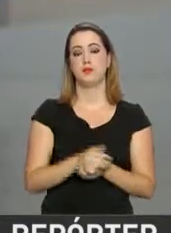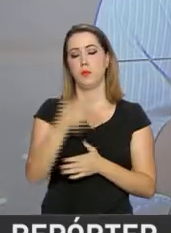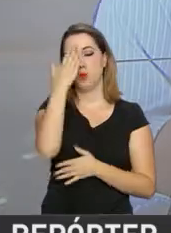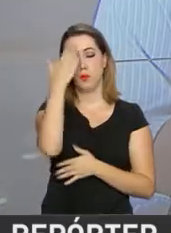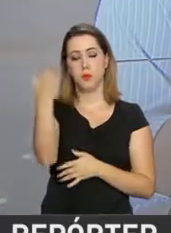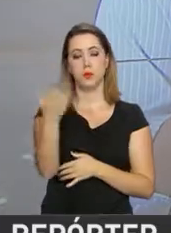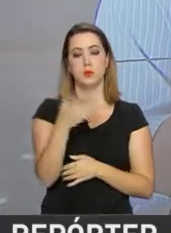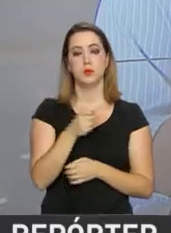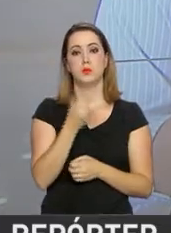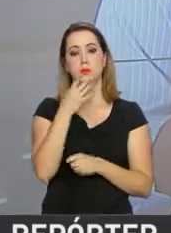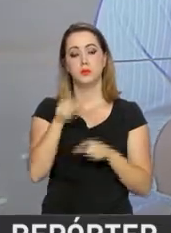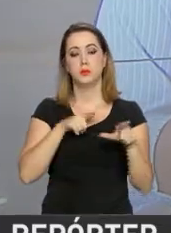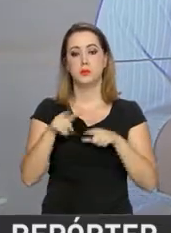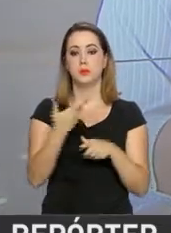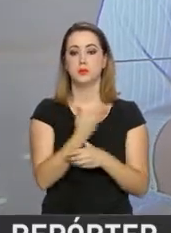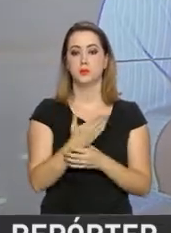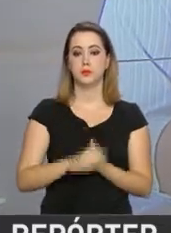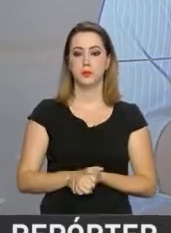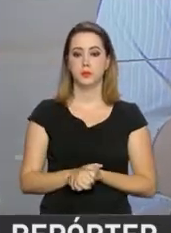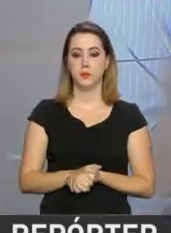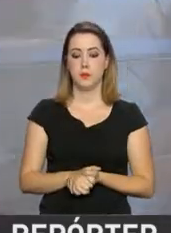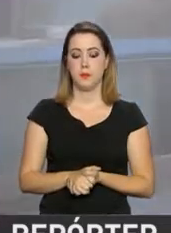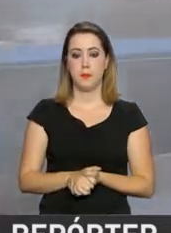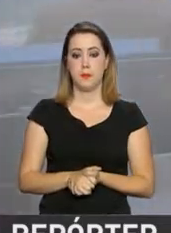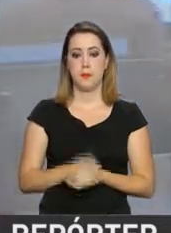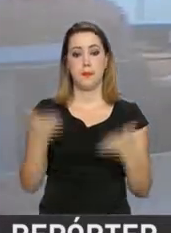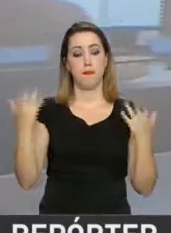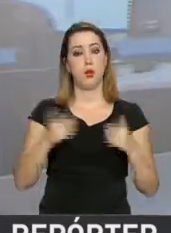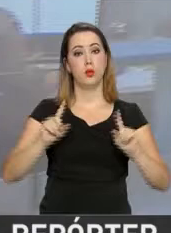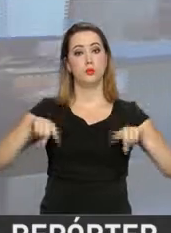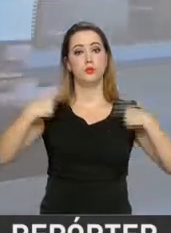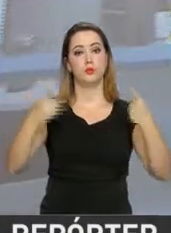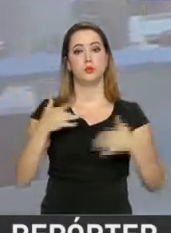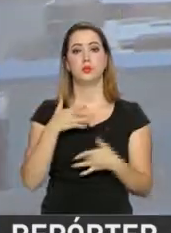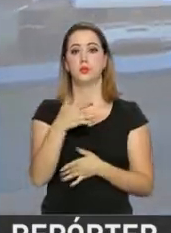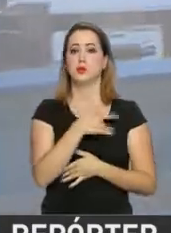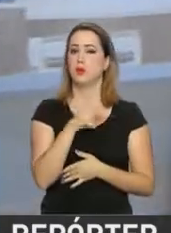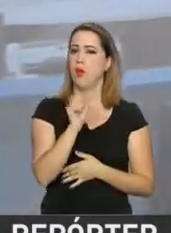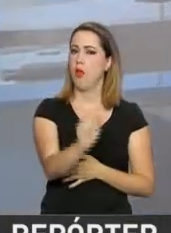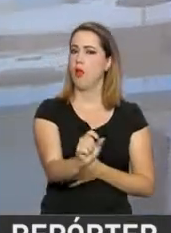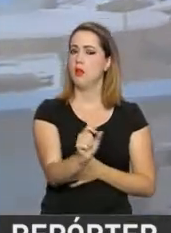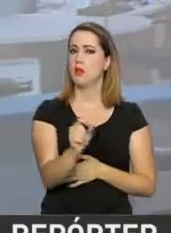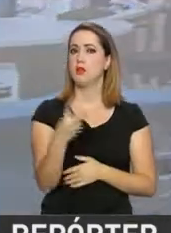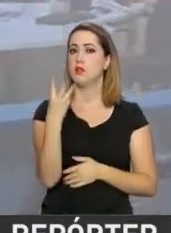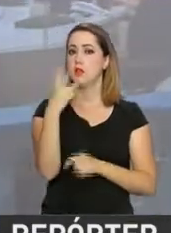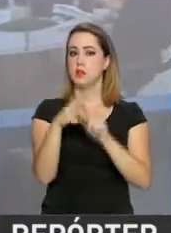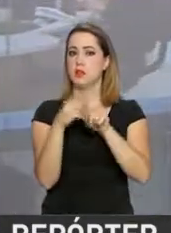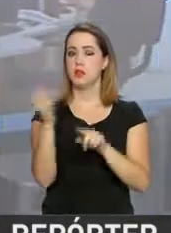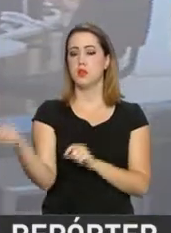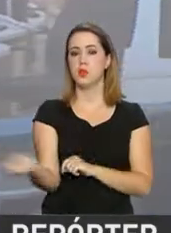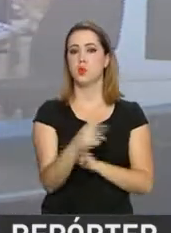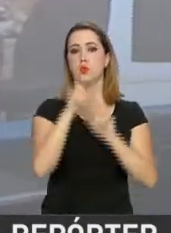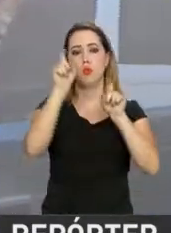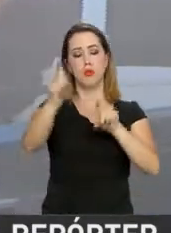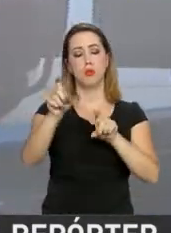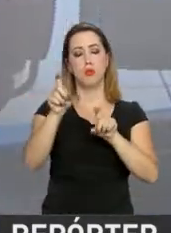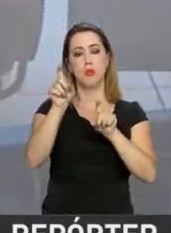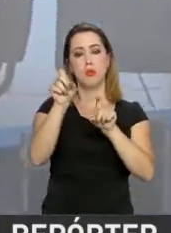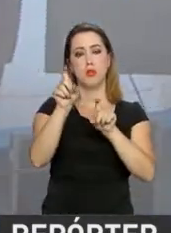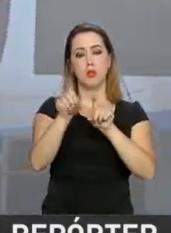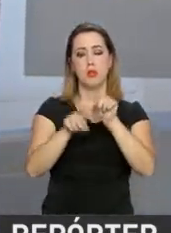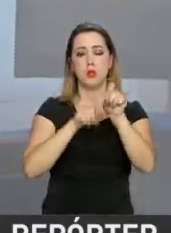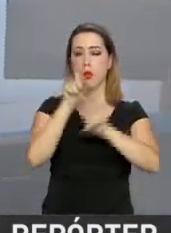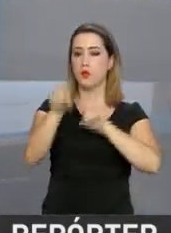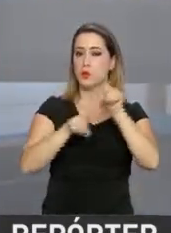pelas informações. Bom trabalho por aí, viu? O assunto agora é saúde. Três novos supercomputadores vão unificar as informações